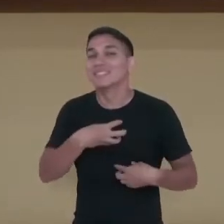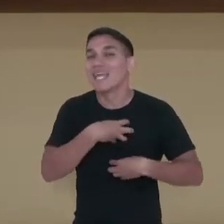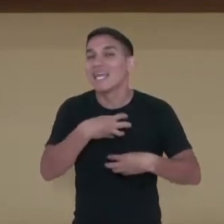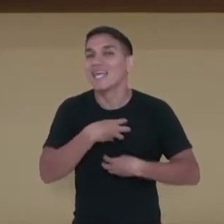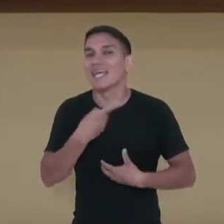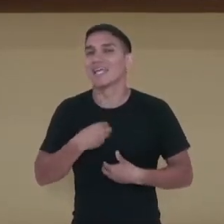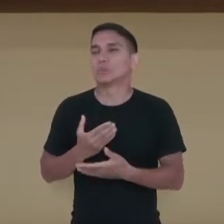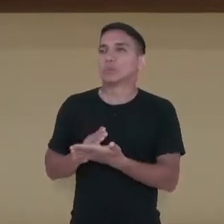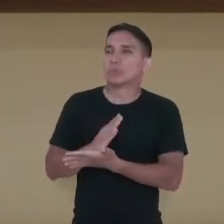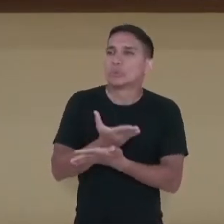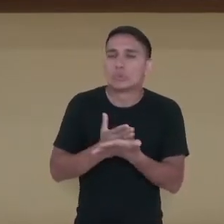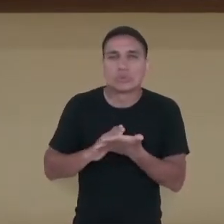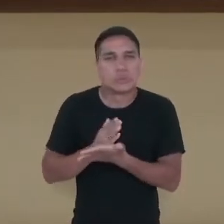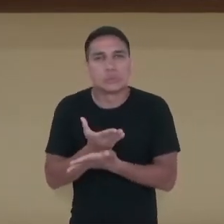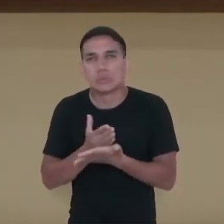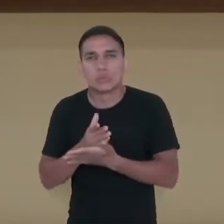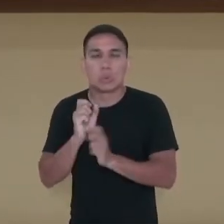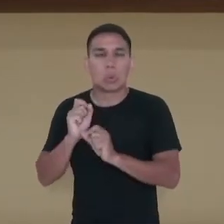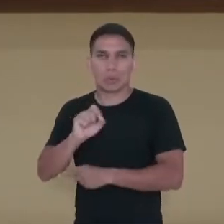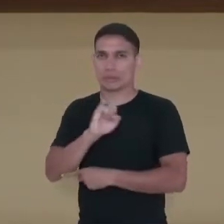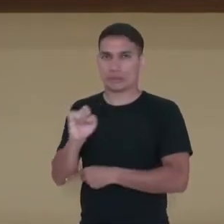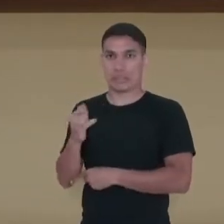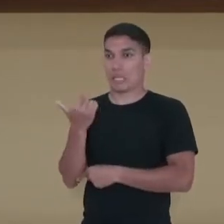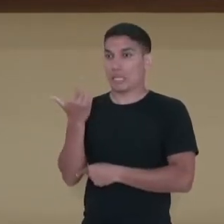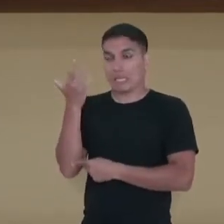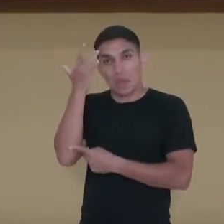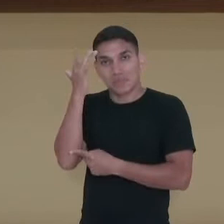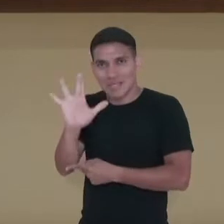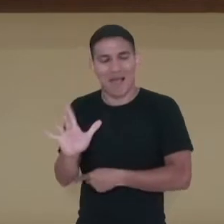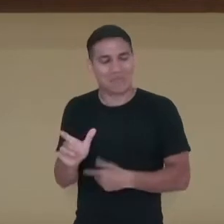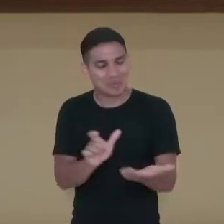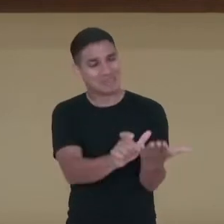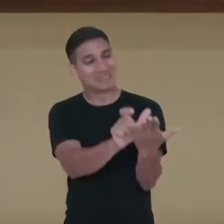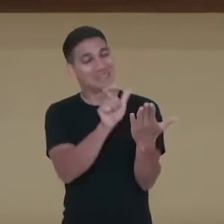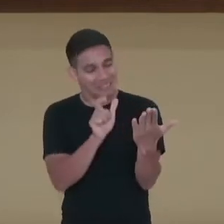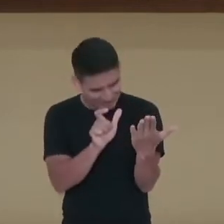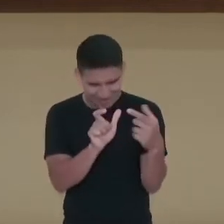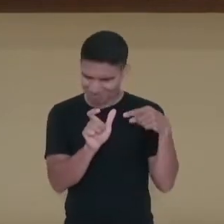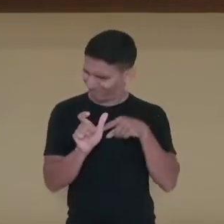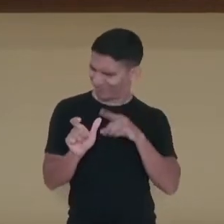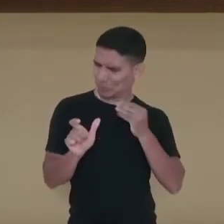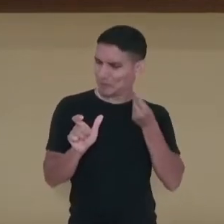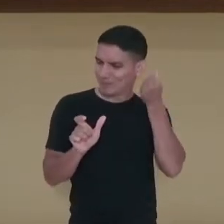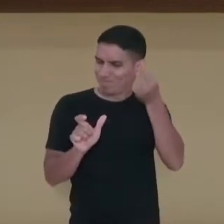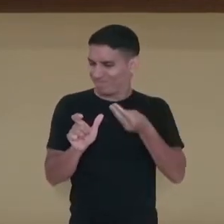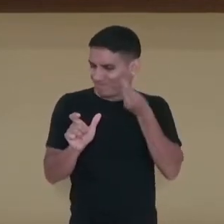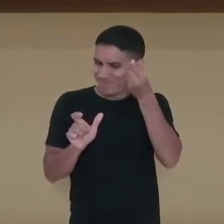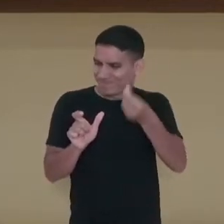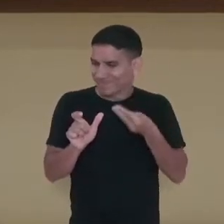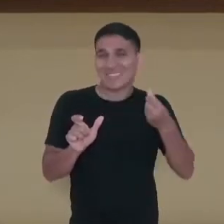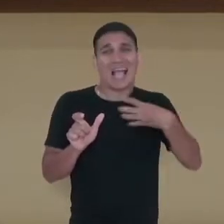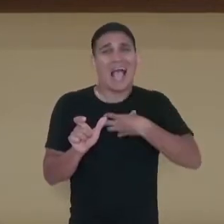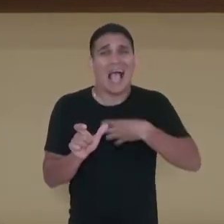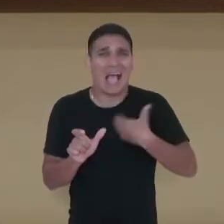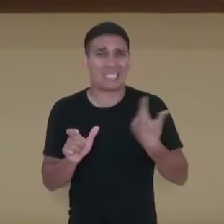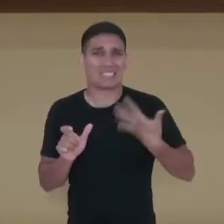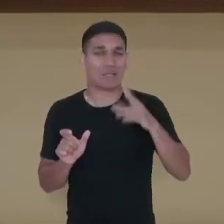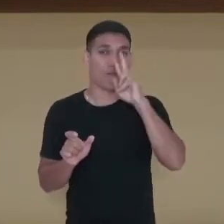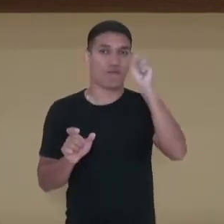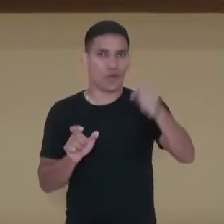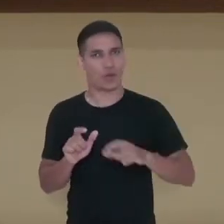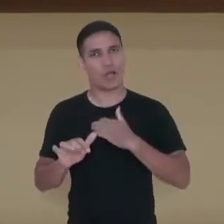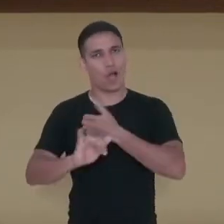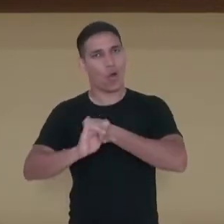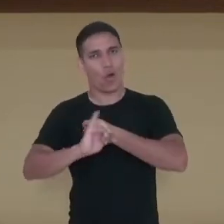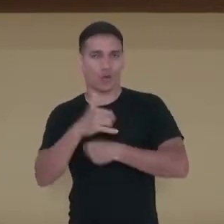agonia de não saber aquela palavra foi uma agonia muito forte. Inclusive, aqui a crônica não está